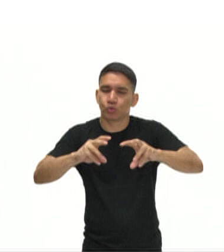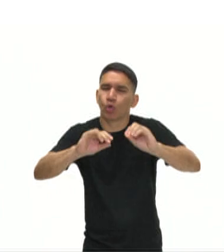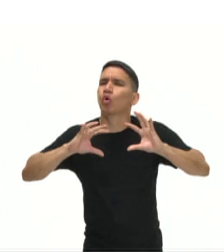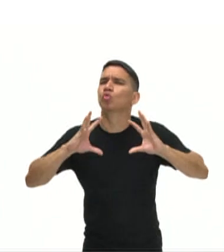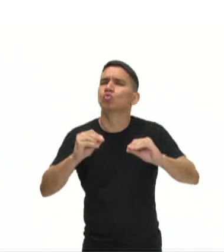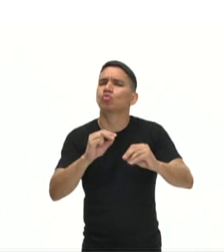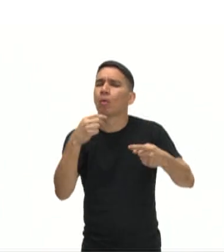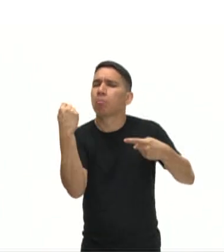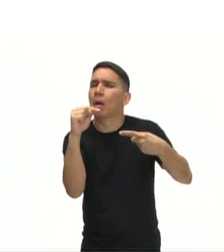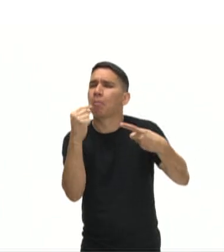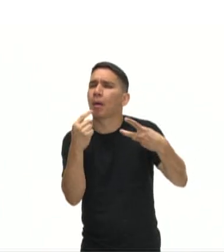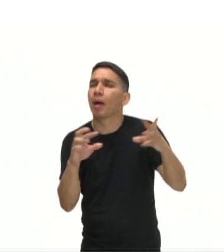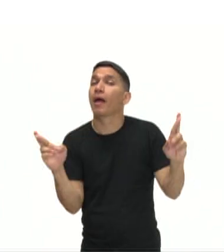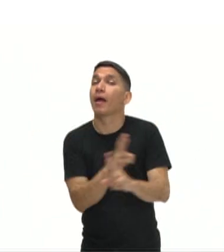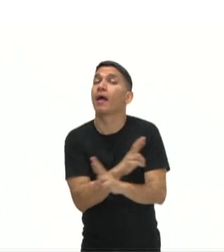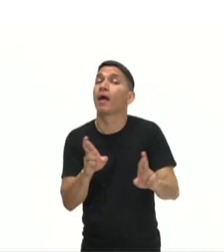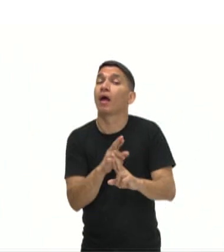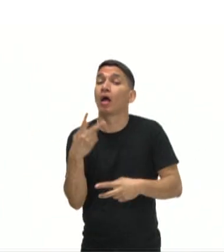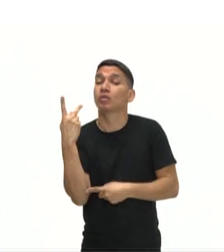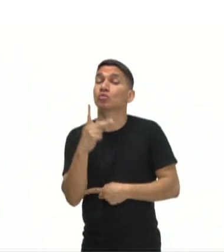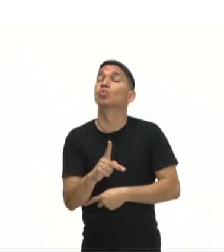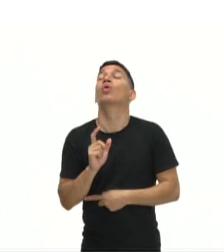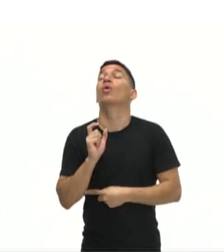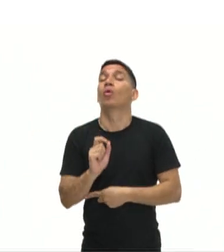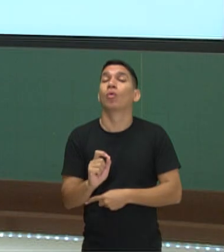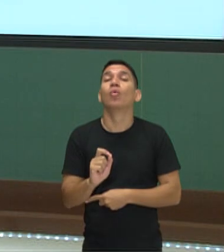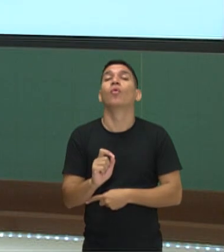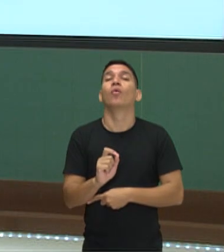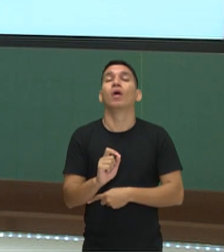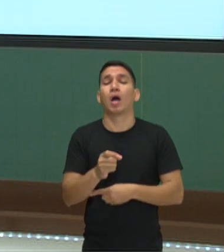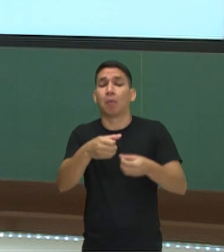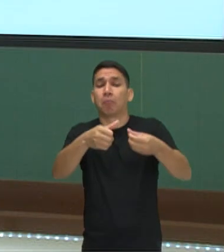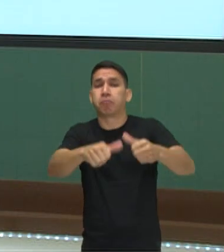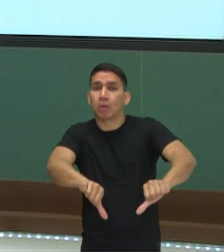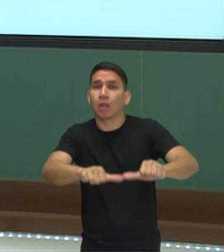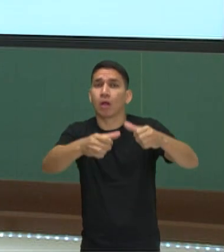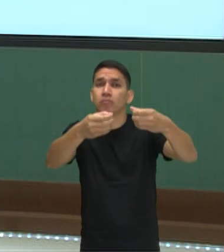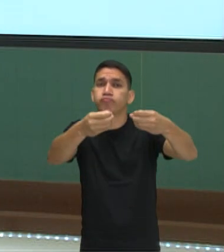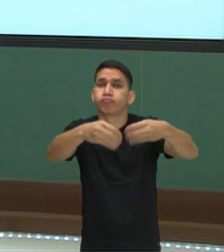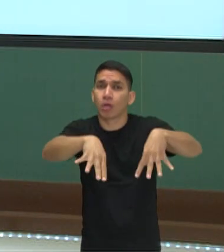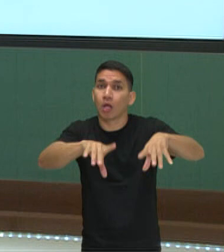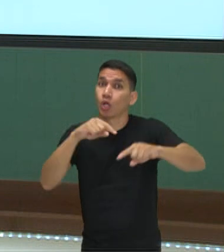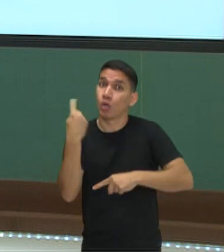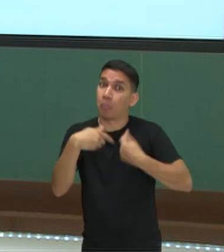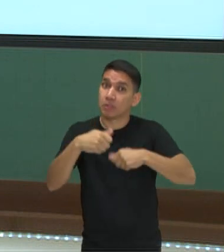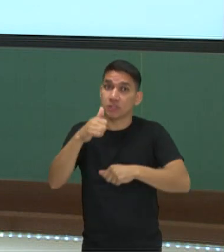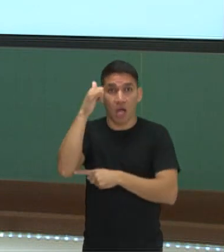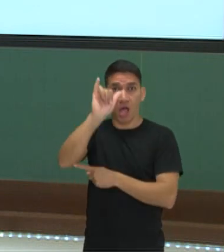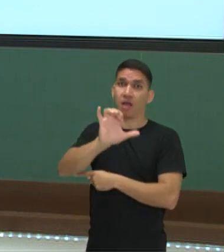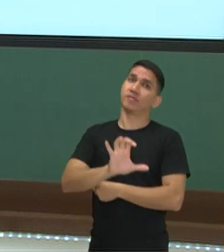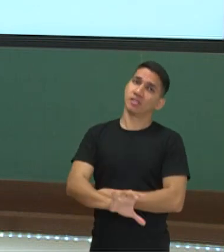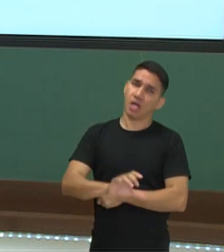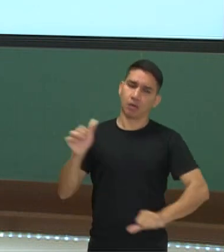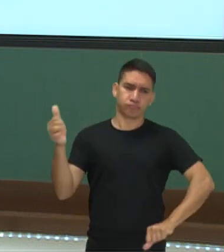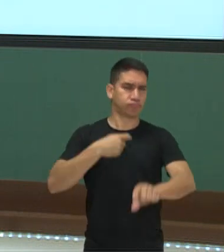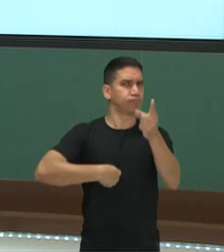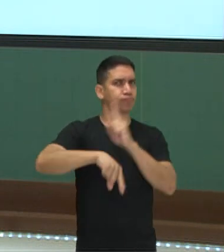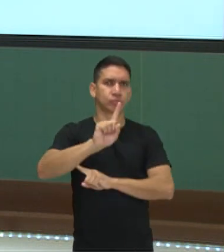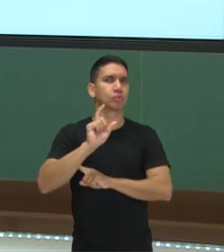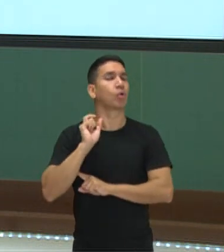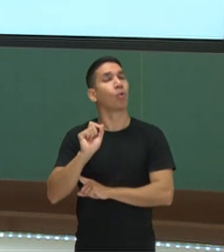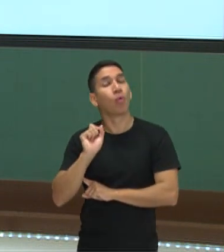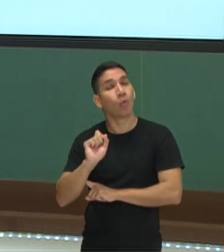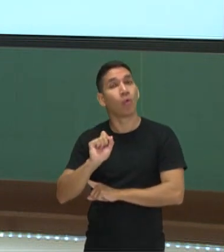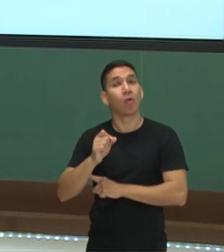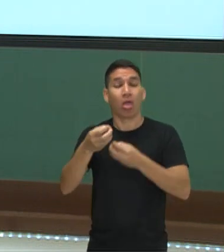que está relacionado à sua destruição. E nós temos que evitar isso, reverter essa situação. Essa destruição pode